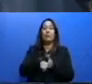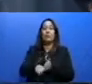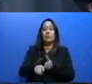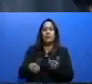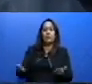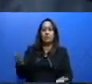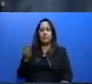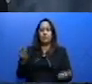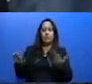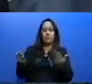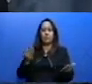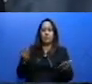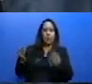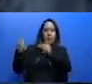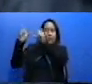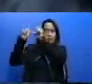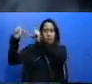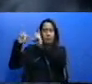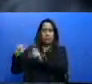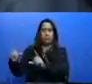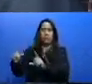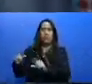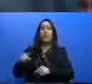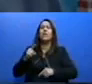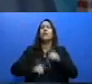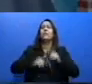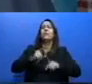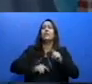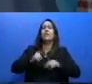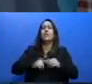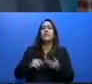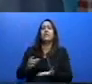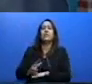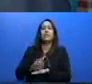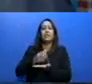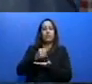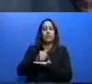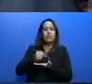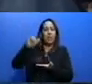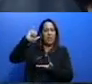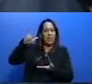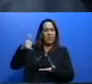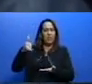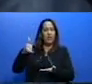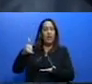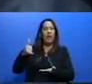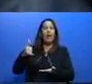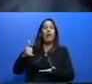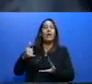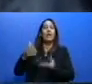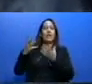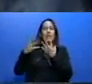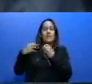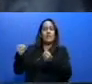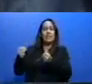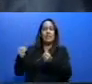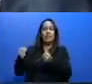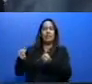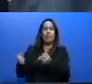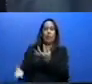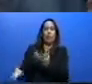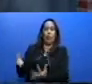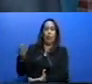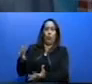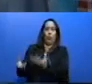duas imagens. Que material está ajudando a evitar que outro material receba calor do